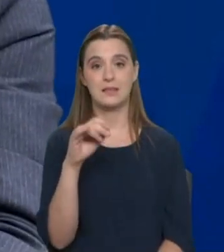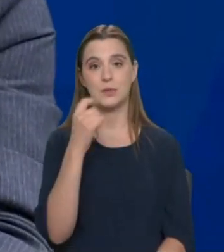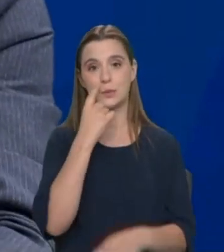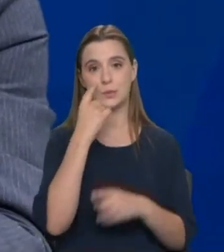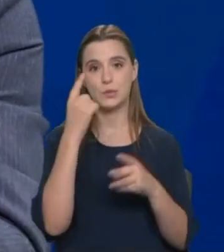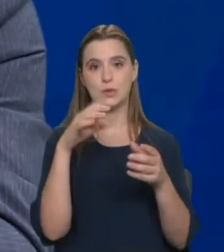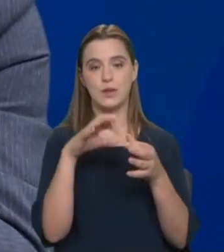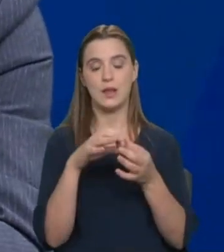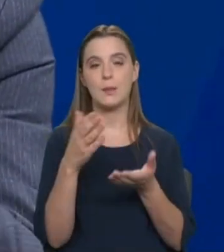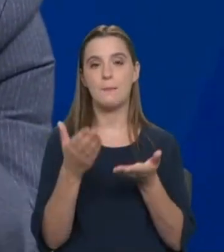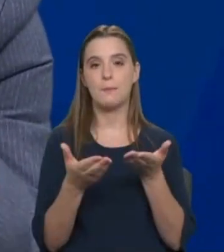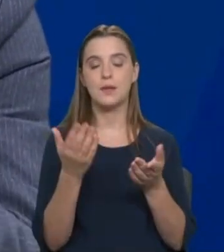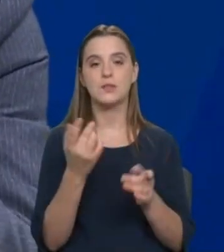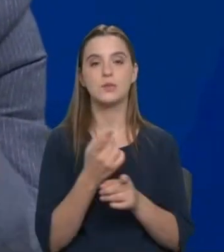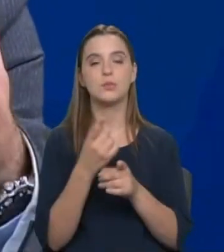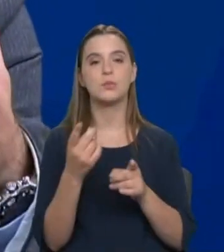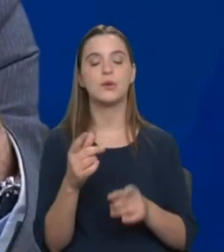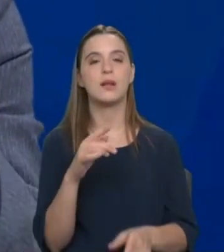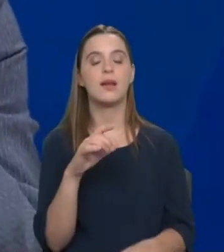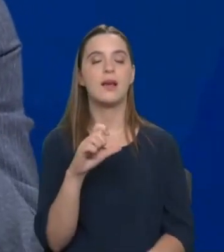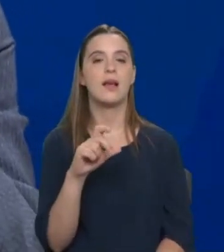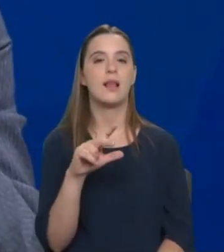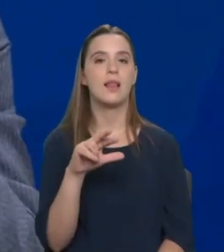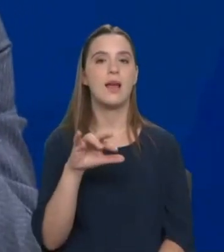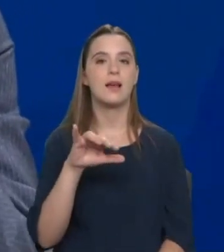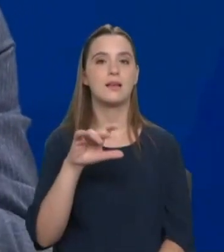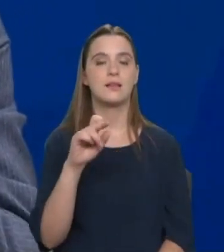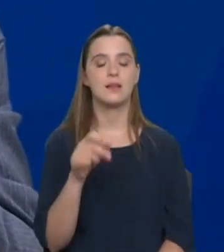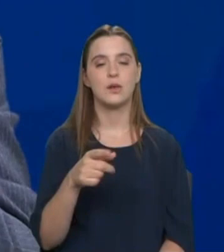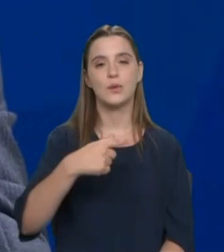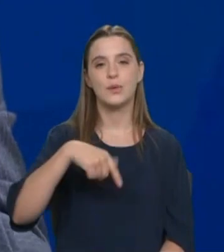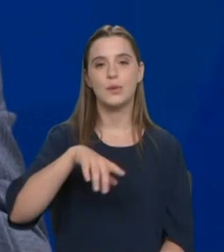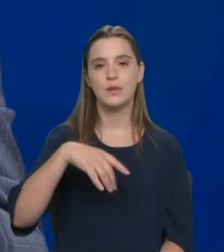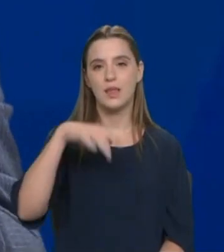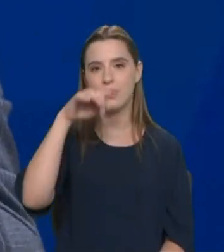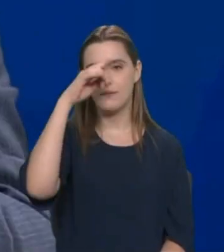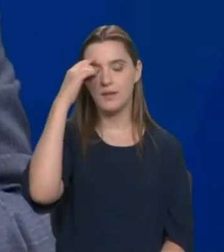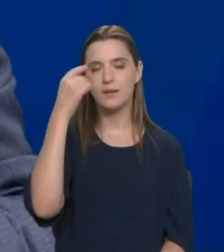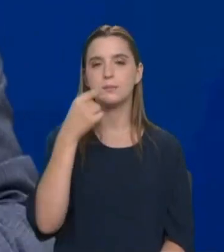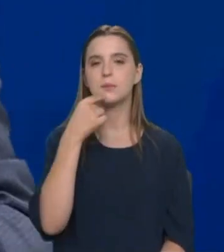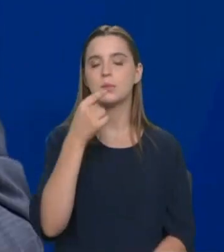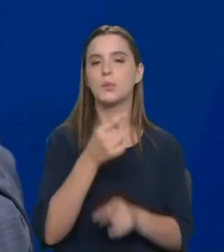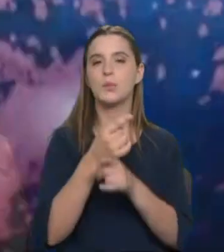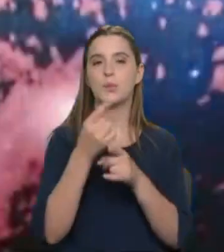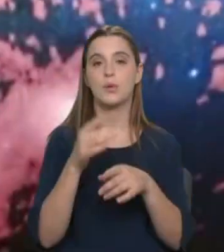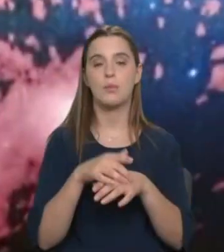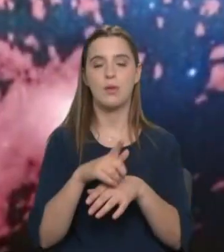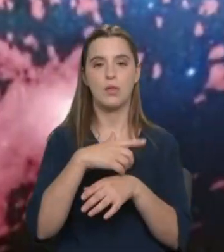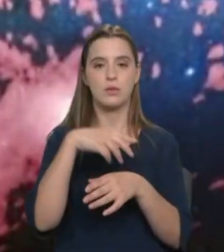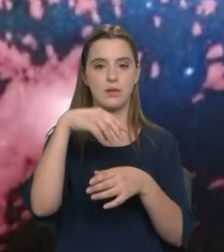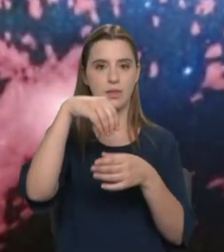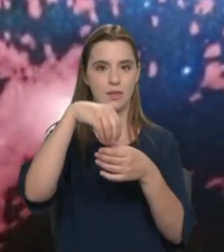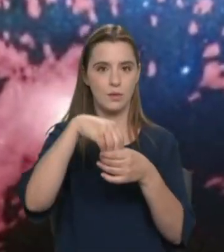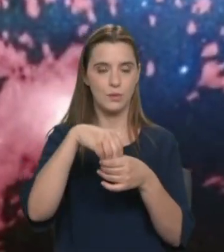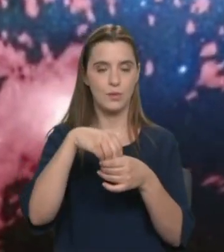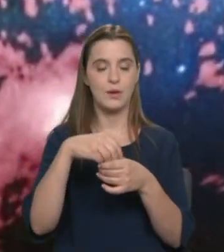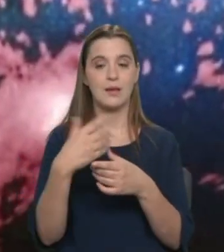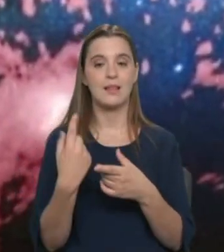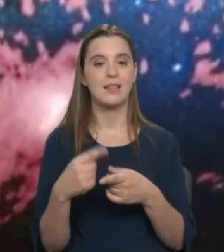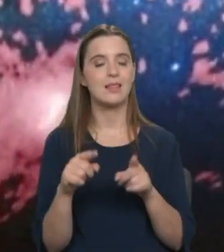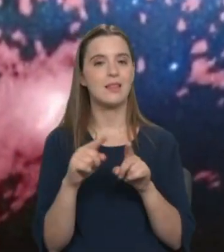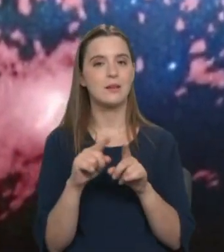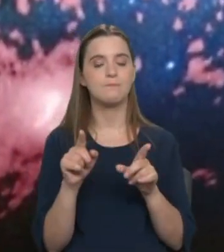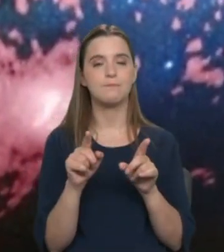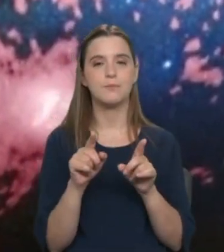peso. Porquê é que a nossa galáxia é mais difícil de compreender? Porque nós estamos cá dentro e as galáxias têm uma